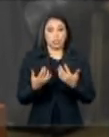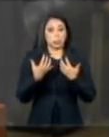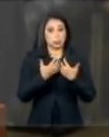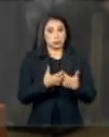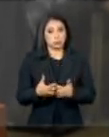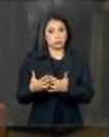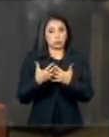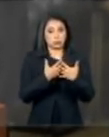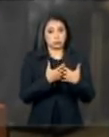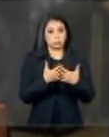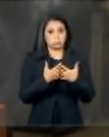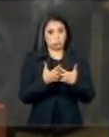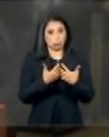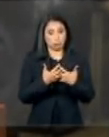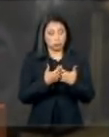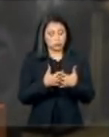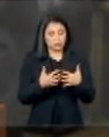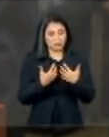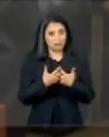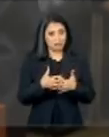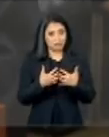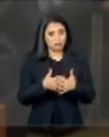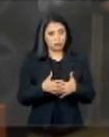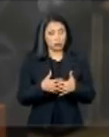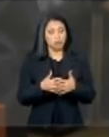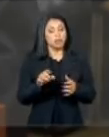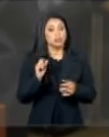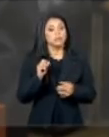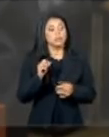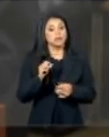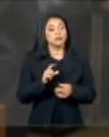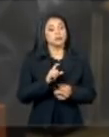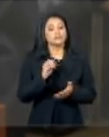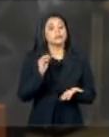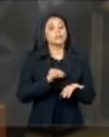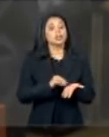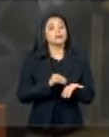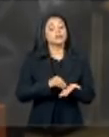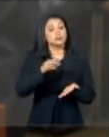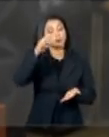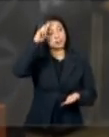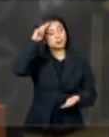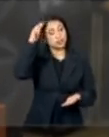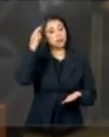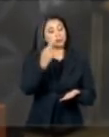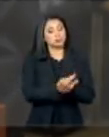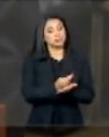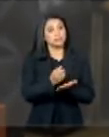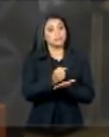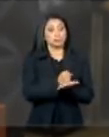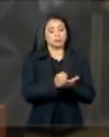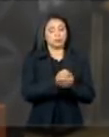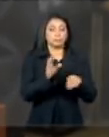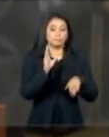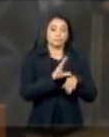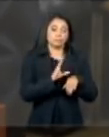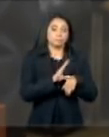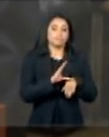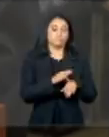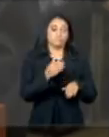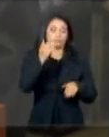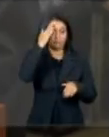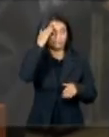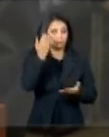advogado josé luiz necessárias políticas corretas respeito a preceitos fundamentais da constituição federal